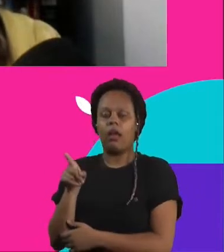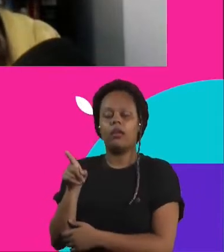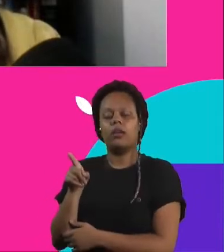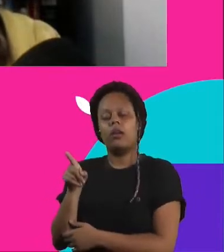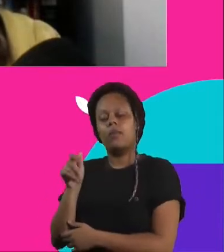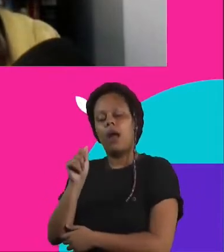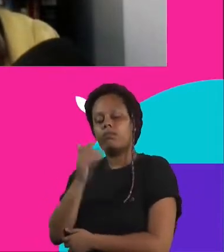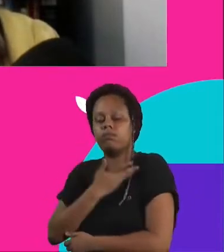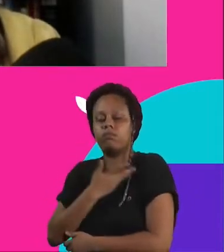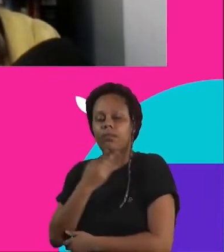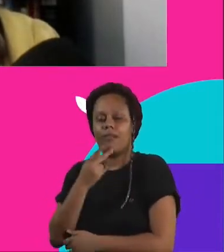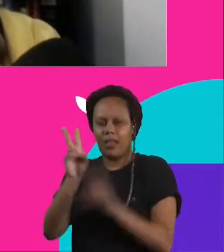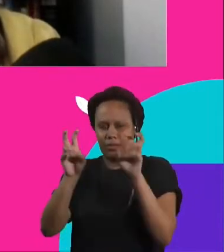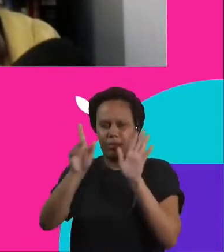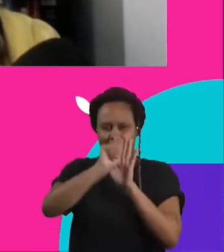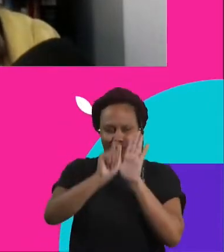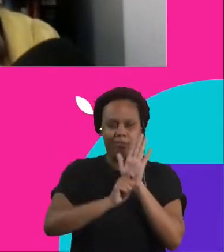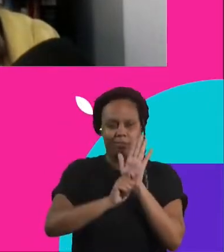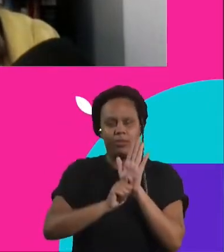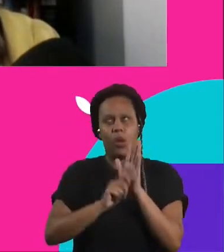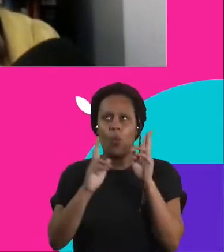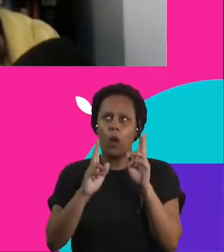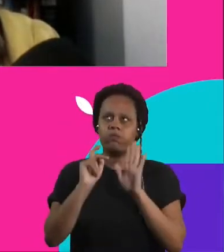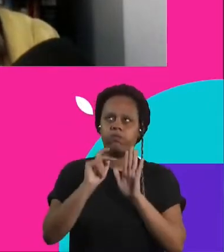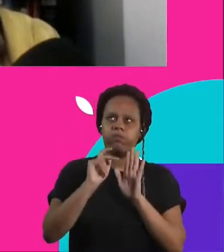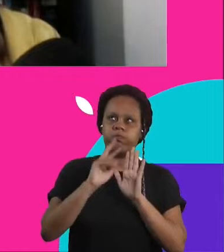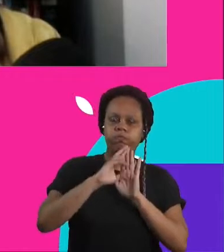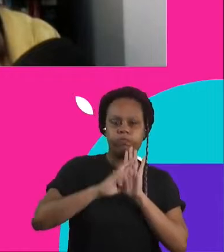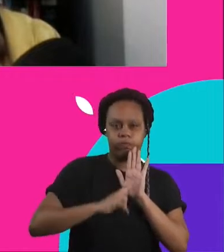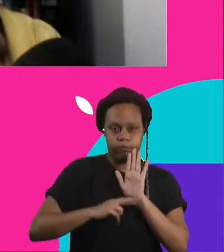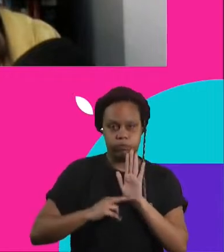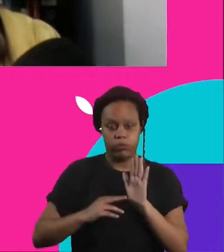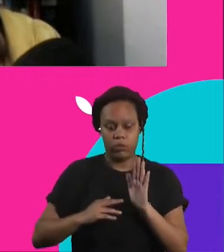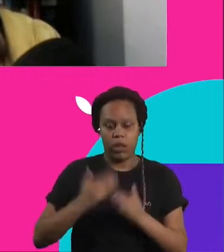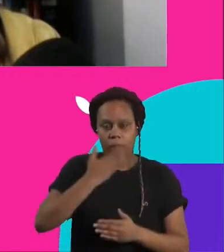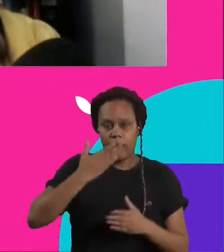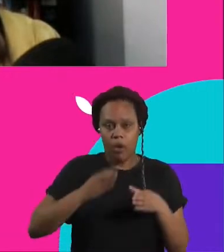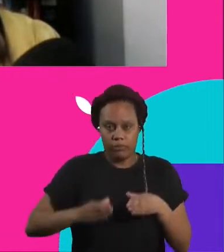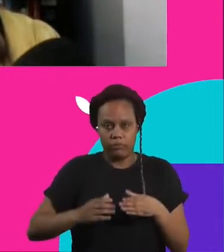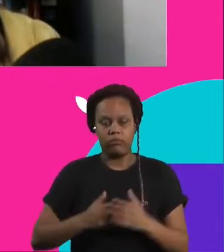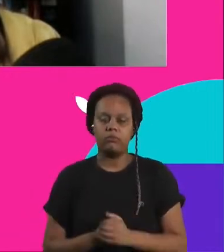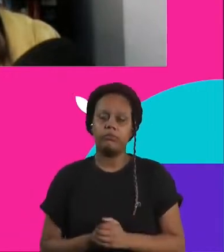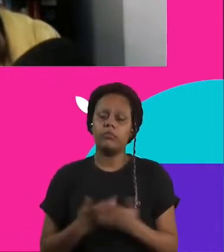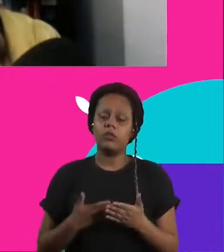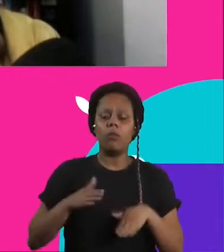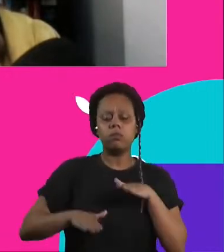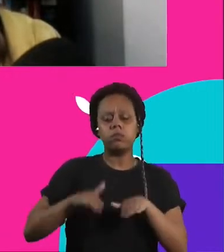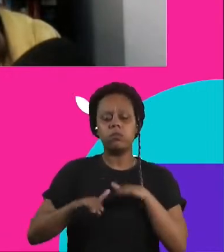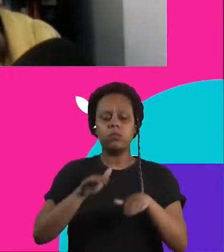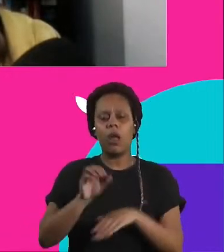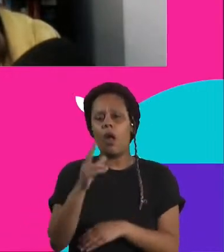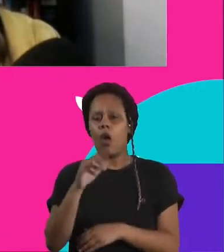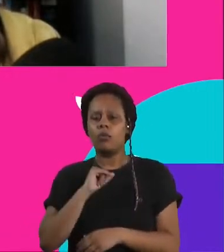fala um pouco sobre algoritmos, né, como receitas de bolo, né? Se você segue um determinado passo a passo, como uma receita de bolo, se você tem